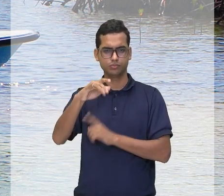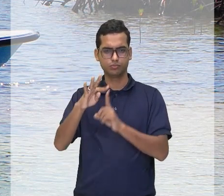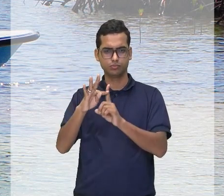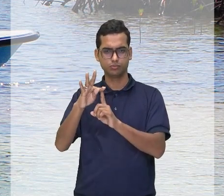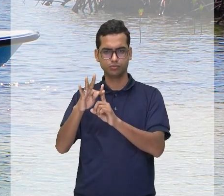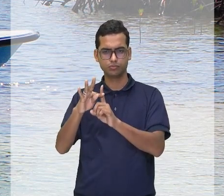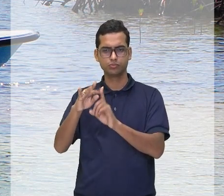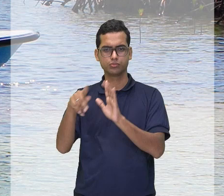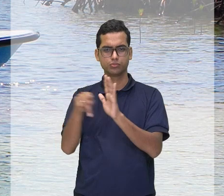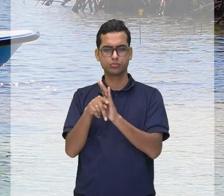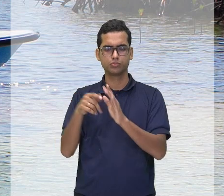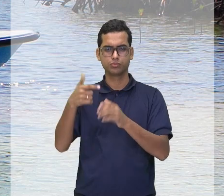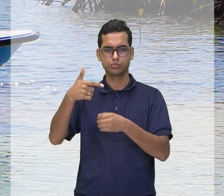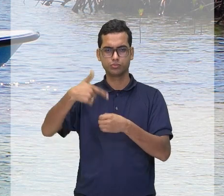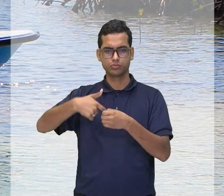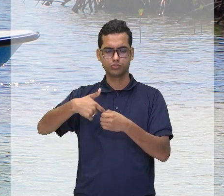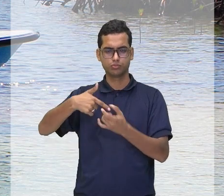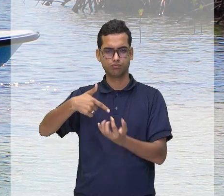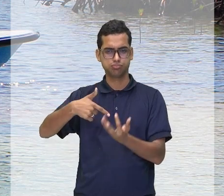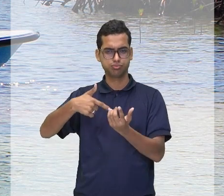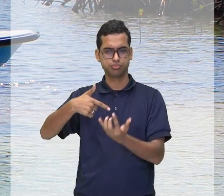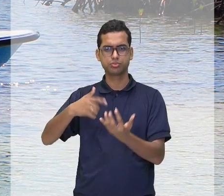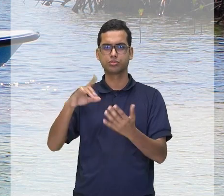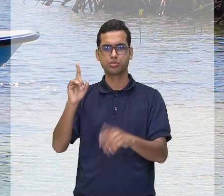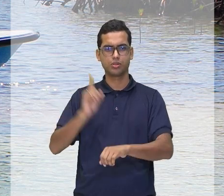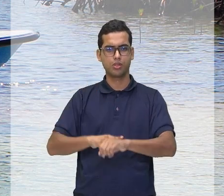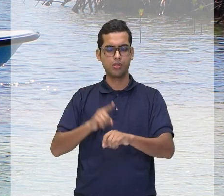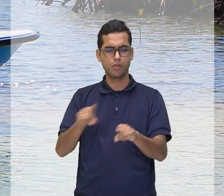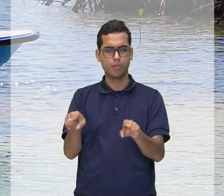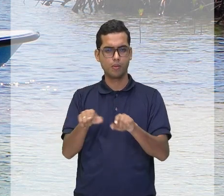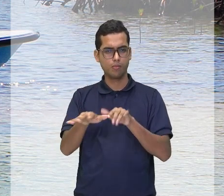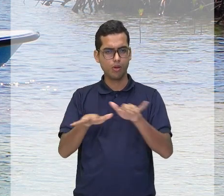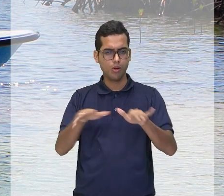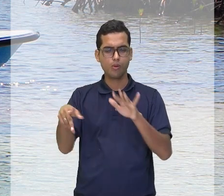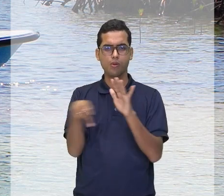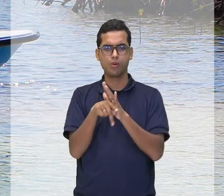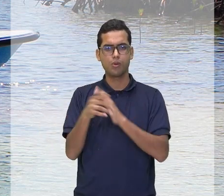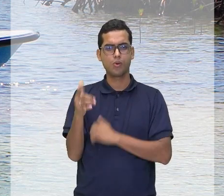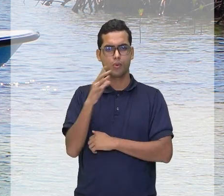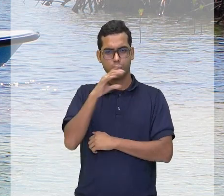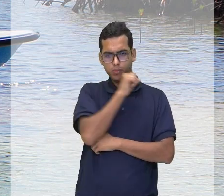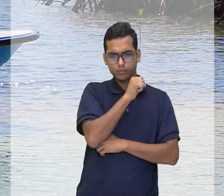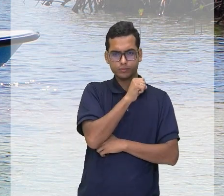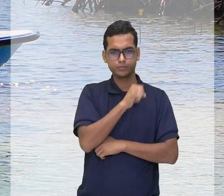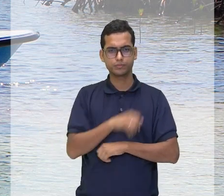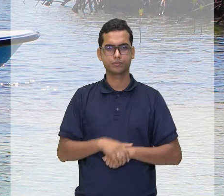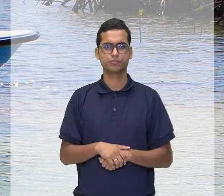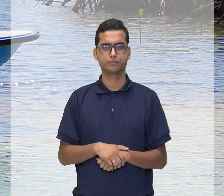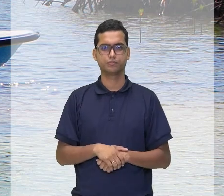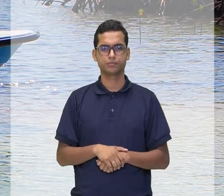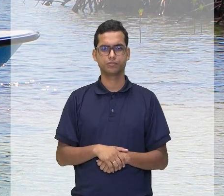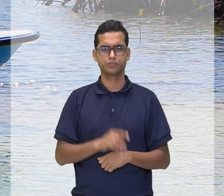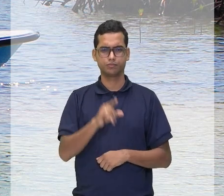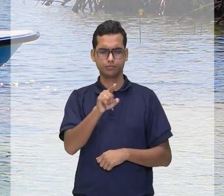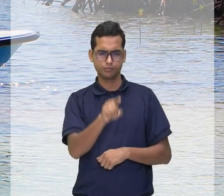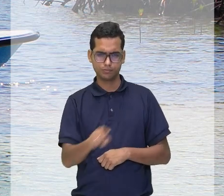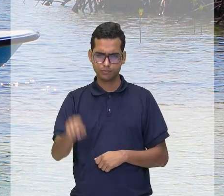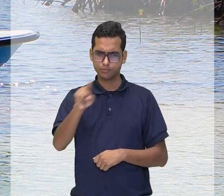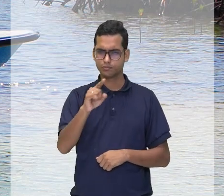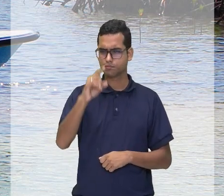pela queima desse combustível em movimento. Você já tinha pensado em tudo